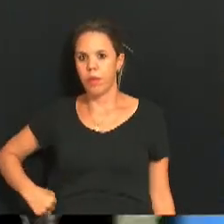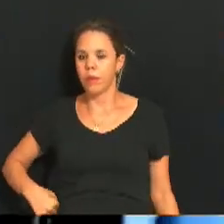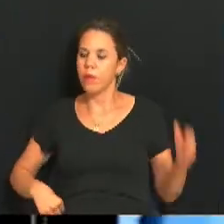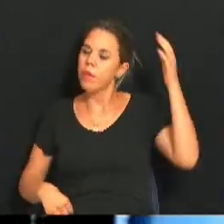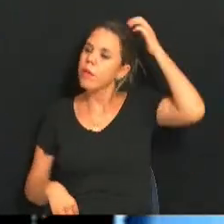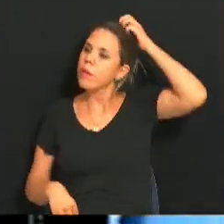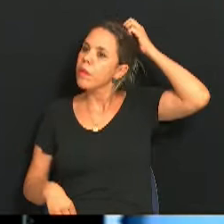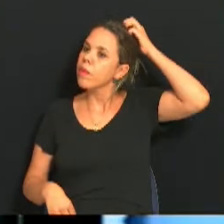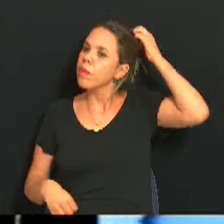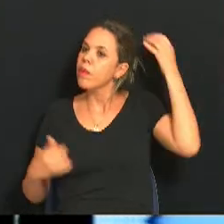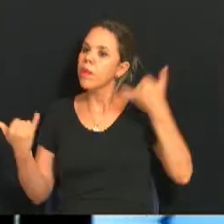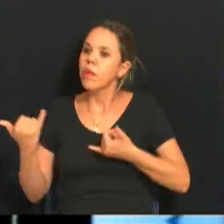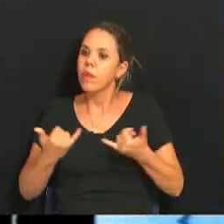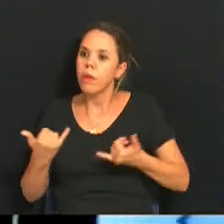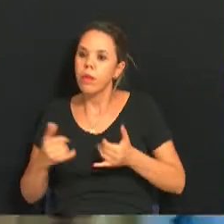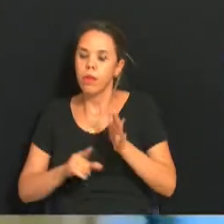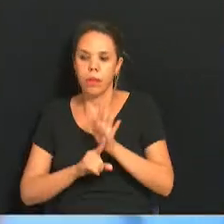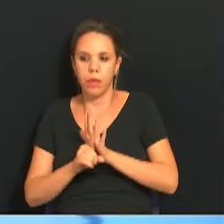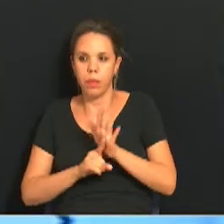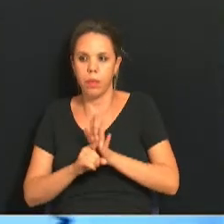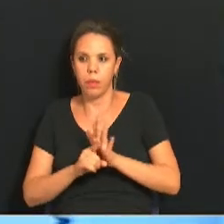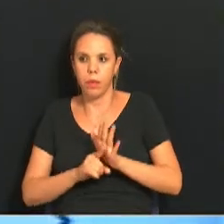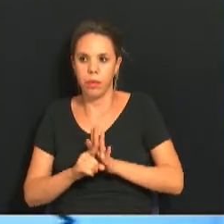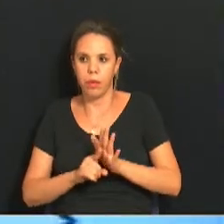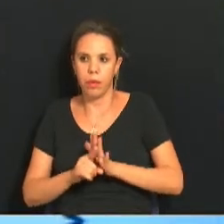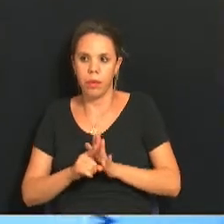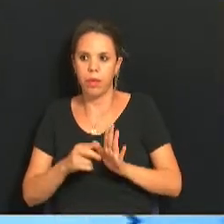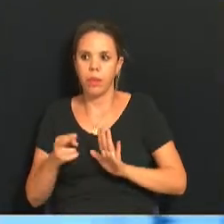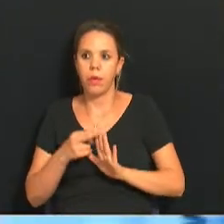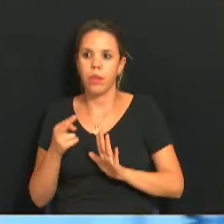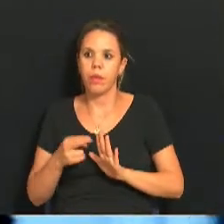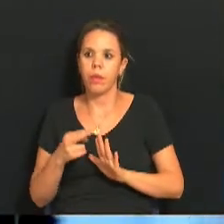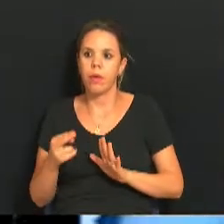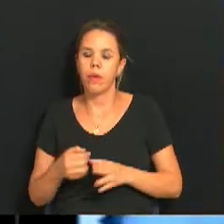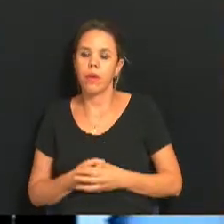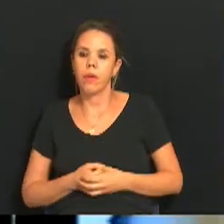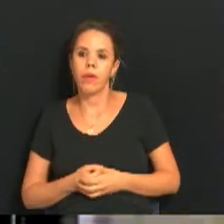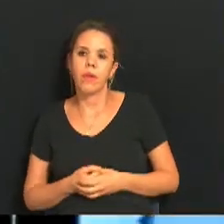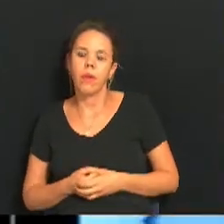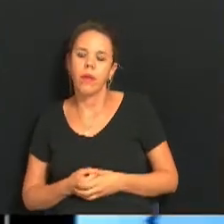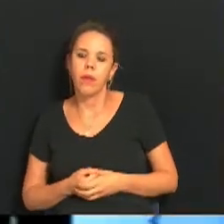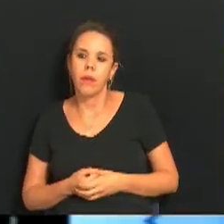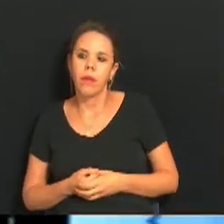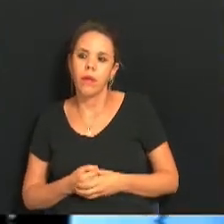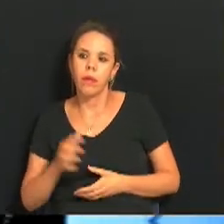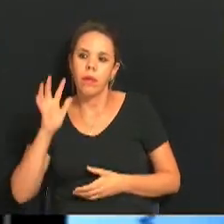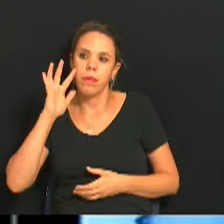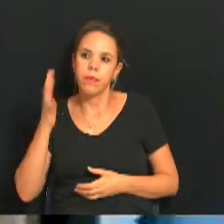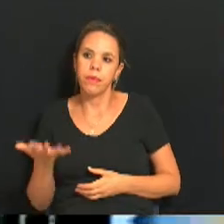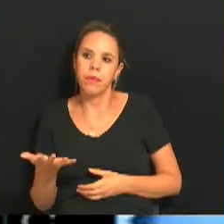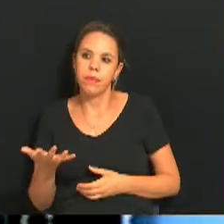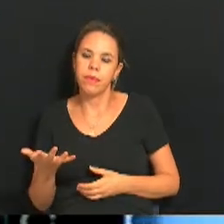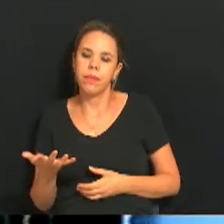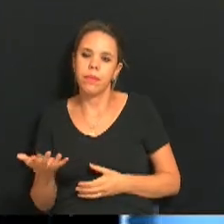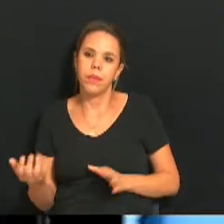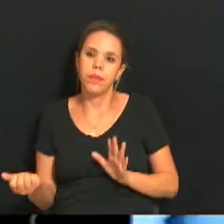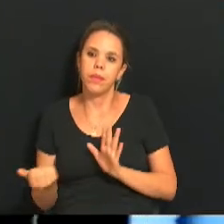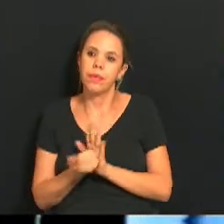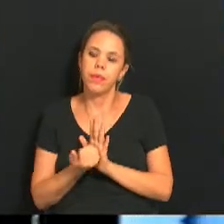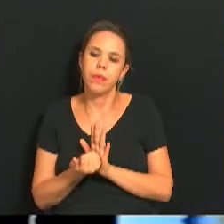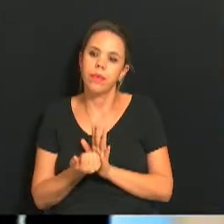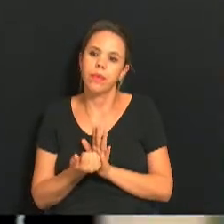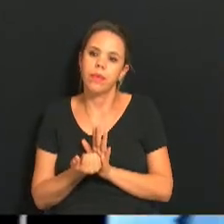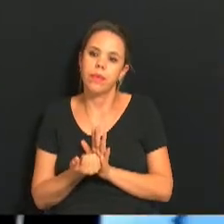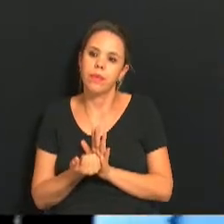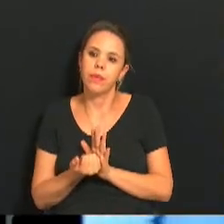fizeram então do estudo de todas as resoluções e resultados novamente e aí eu só